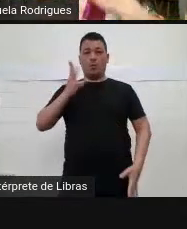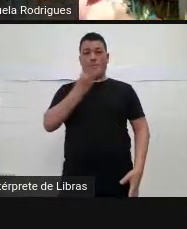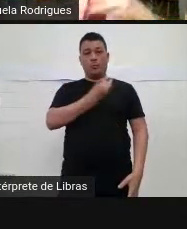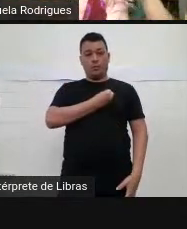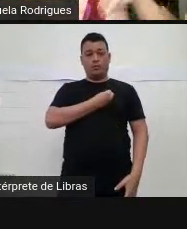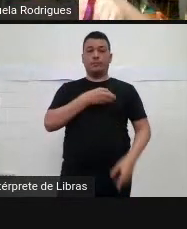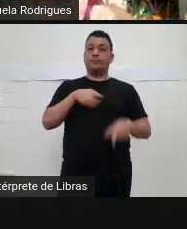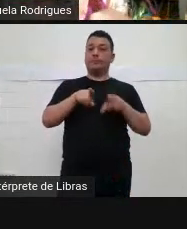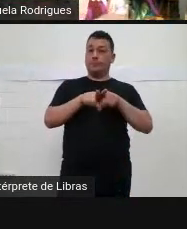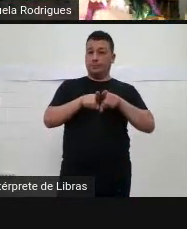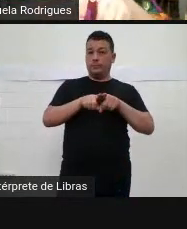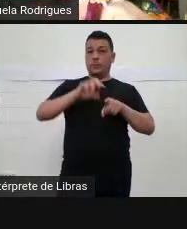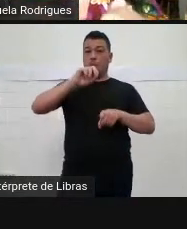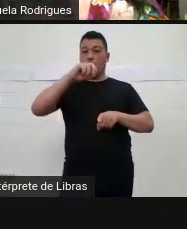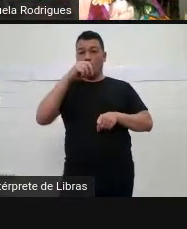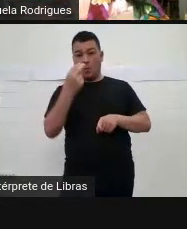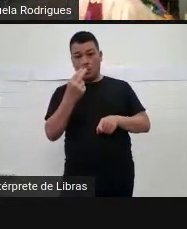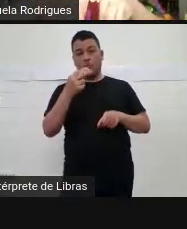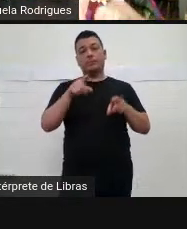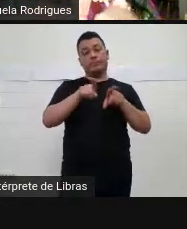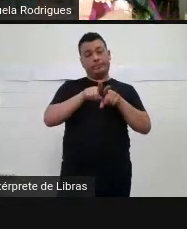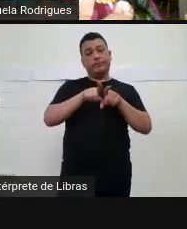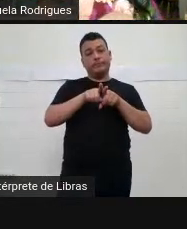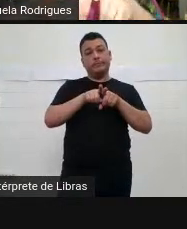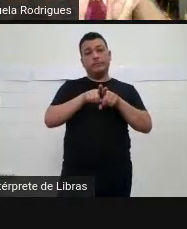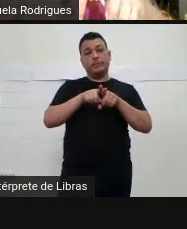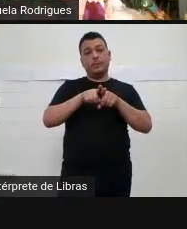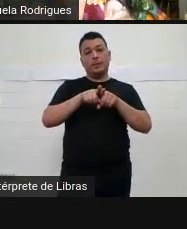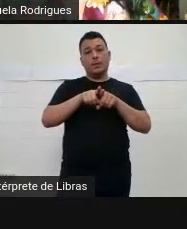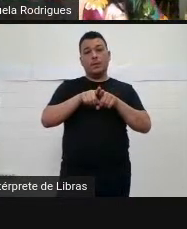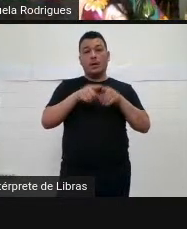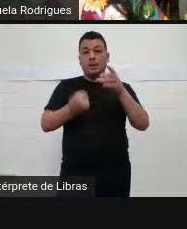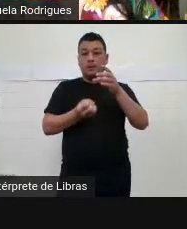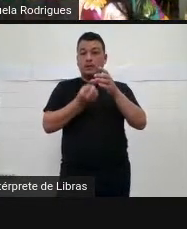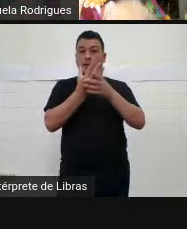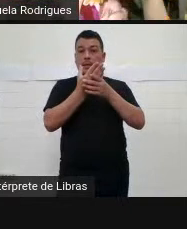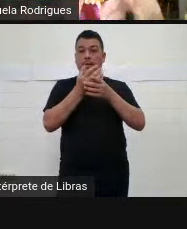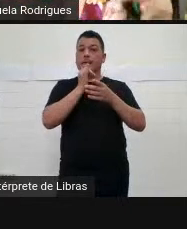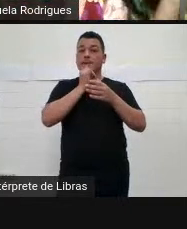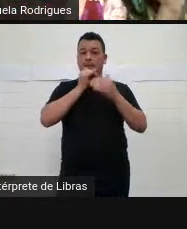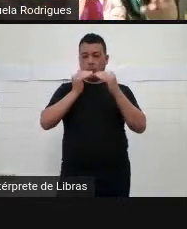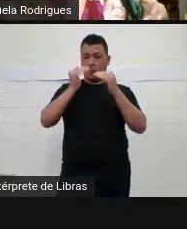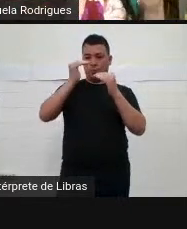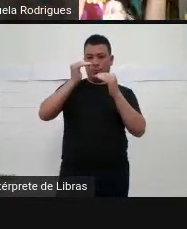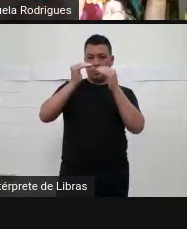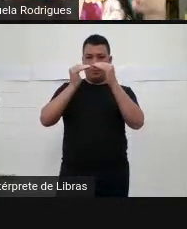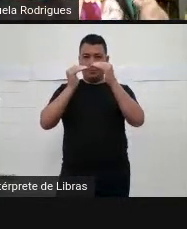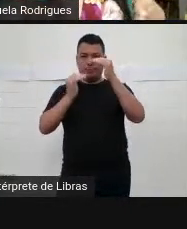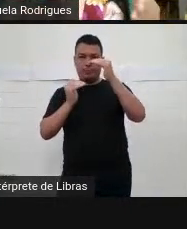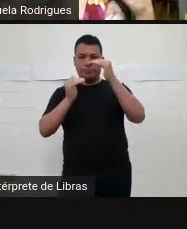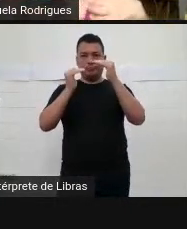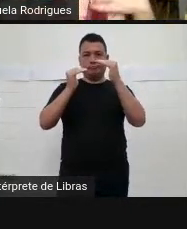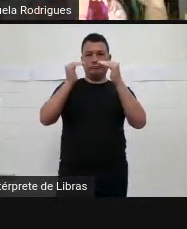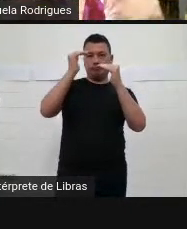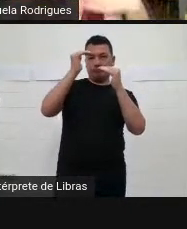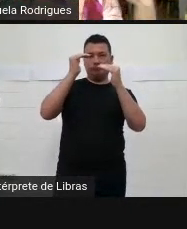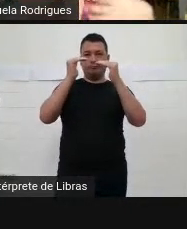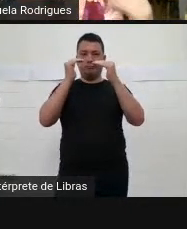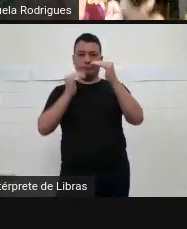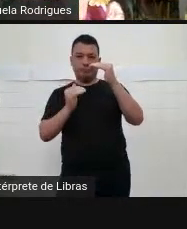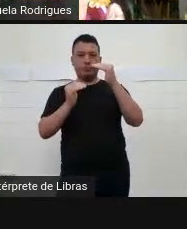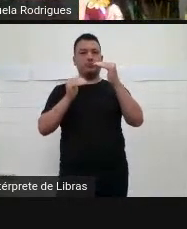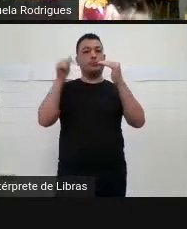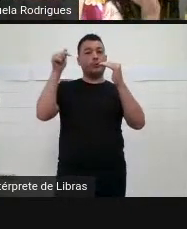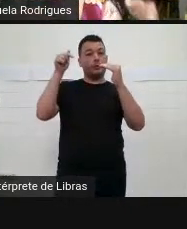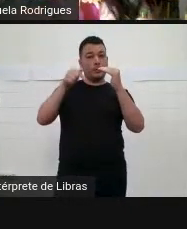mas também que acaba, a partir daí, criando hierarquias, que muitas vezes irá gerar